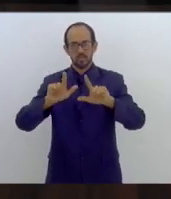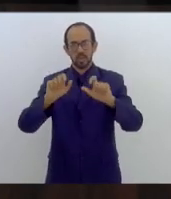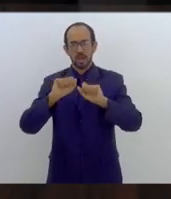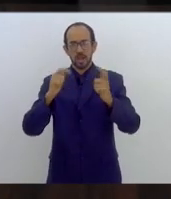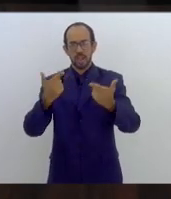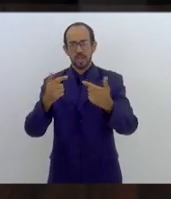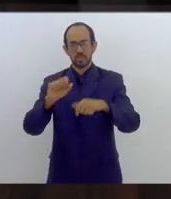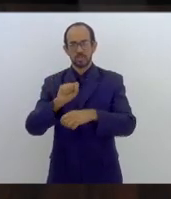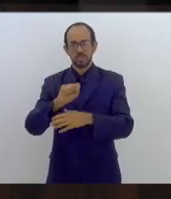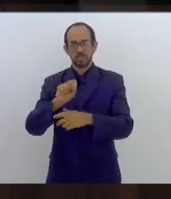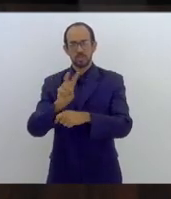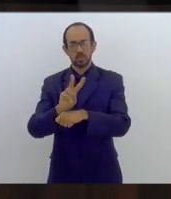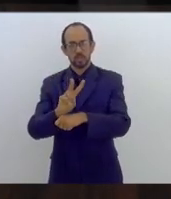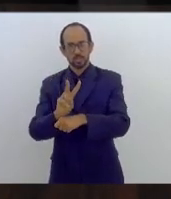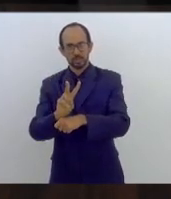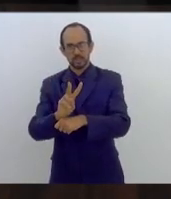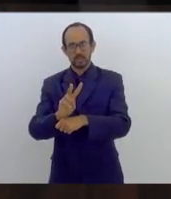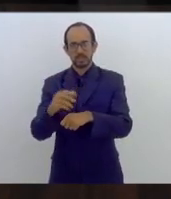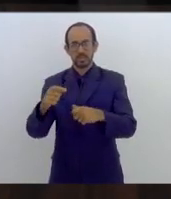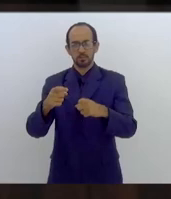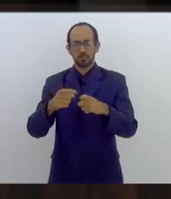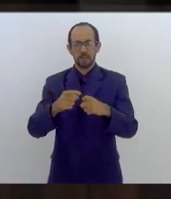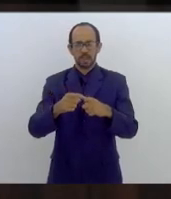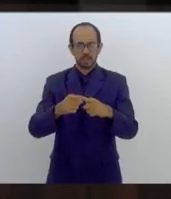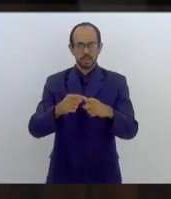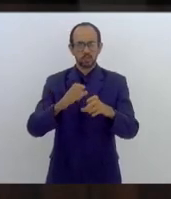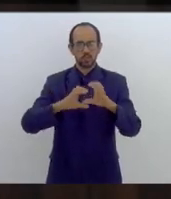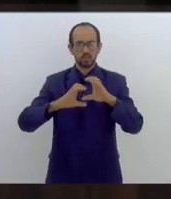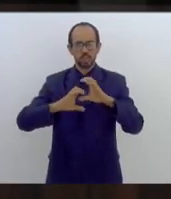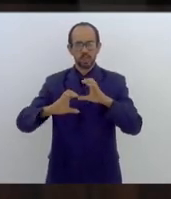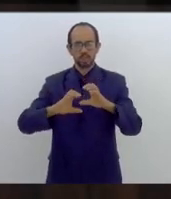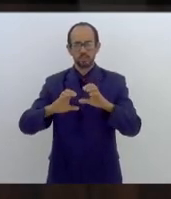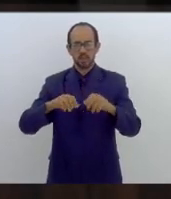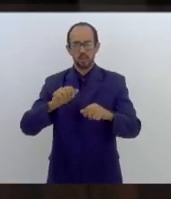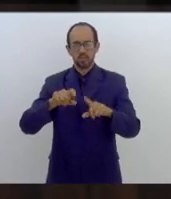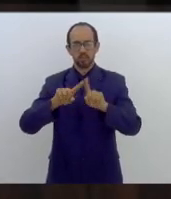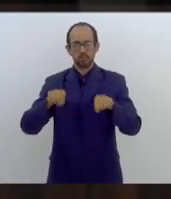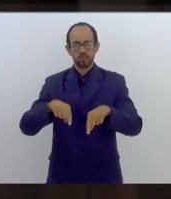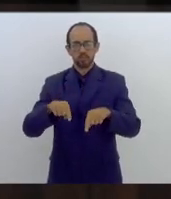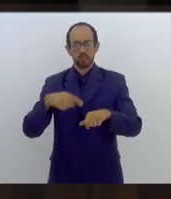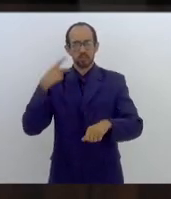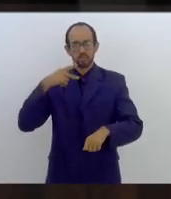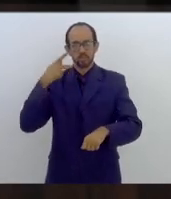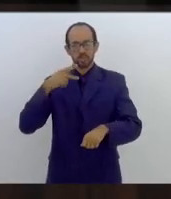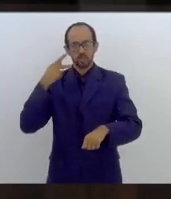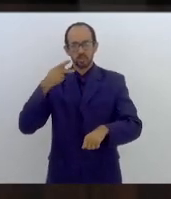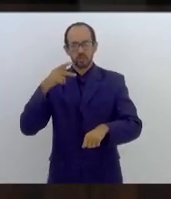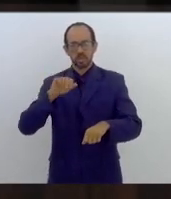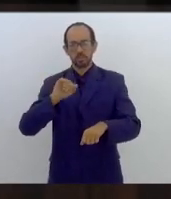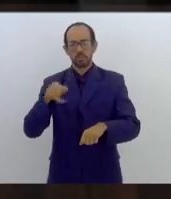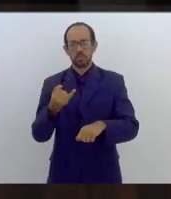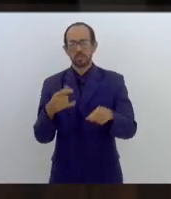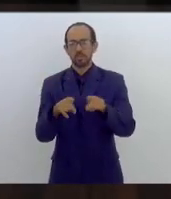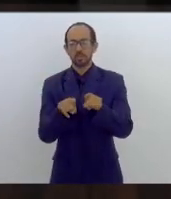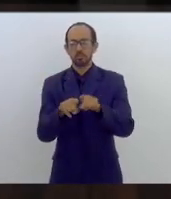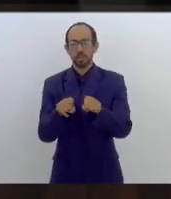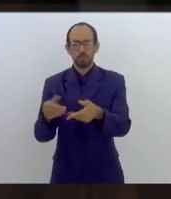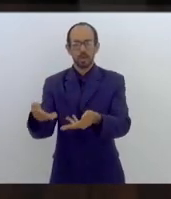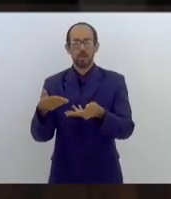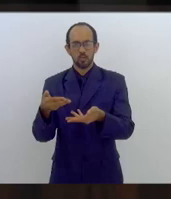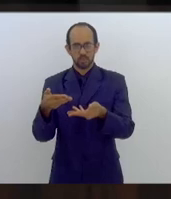segurança, departamento médico, departamento de som, comunicação, funcionários da procuradoria. Aproveito para